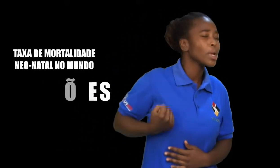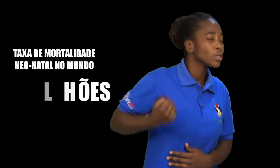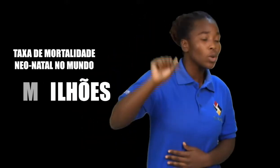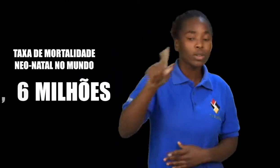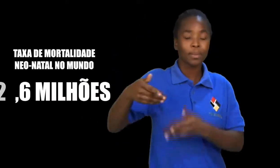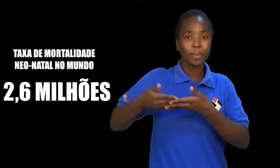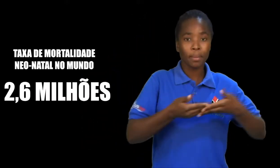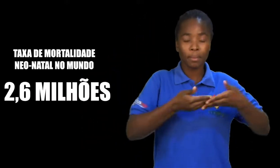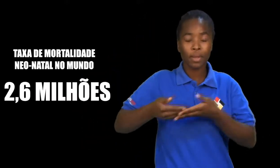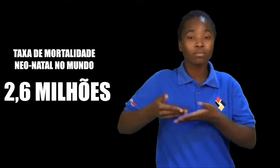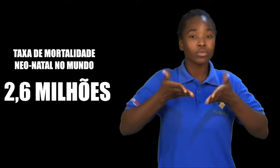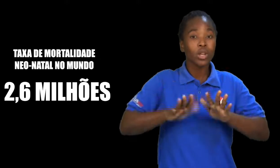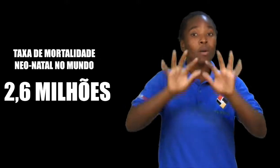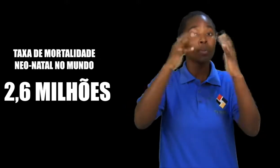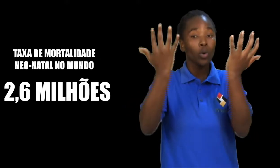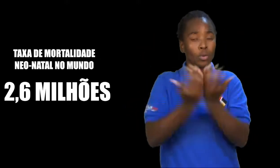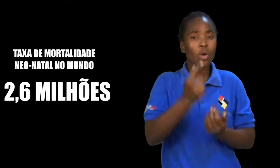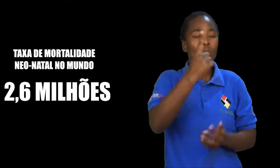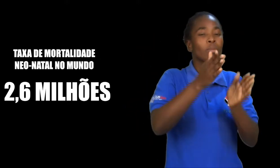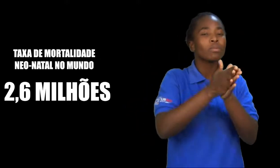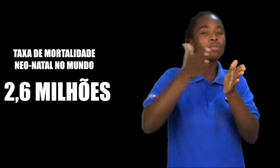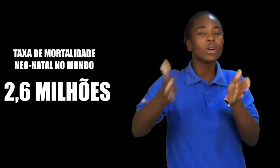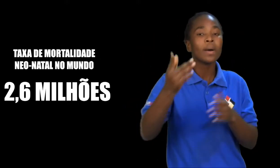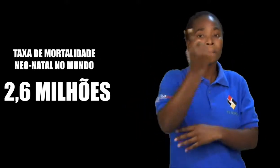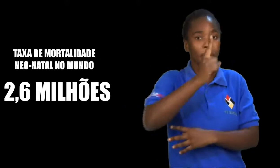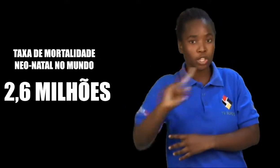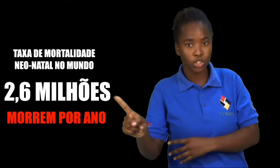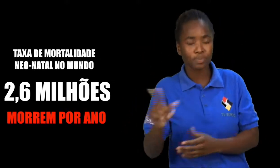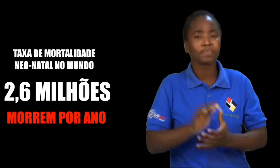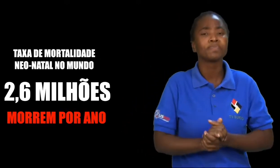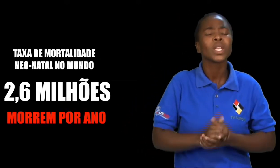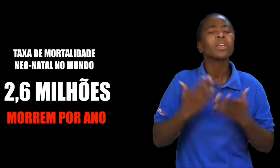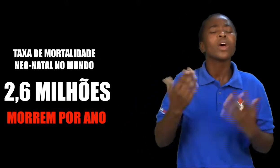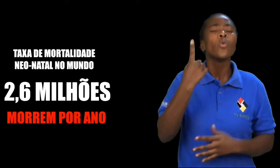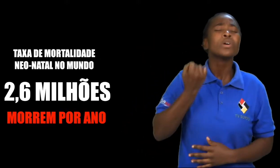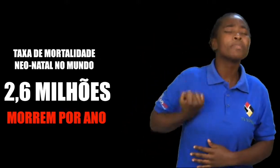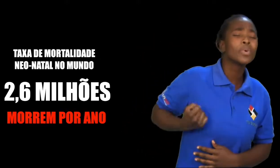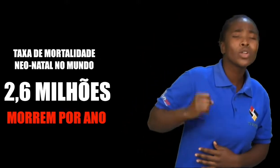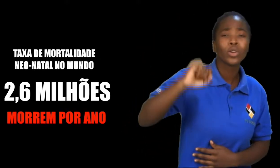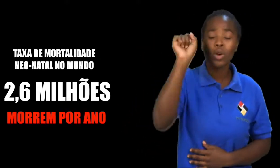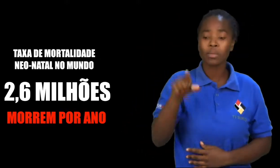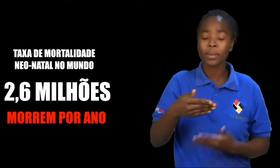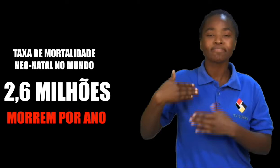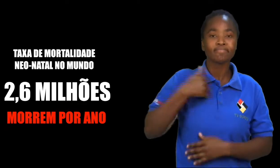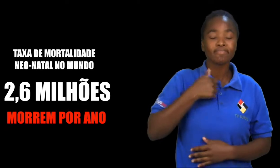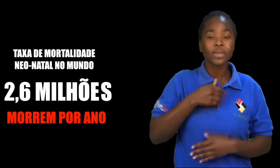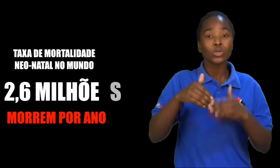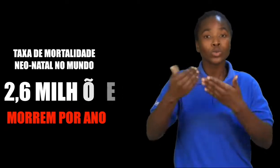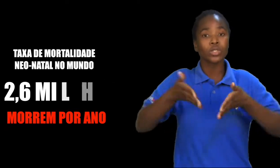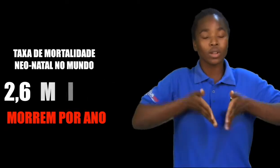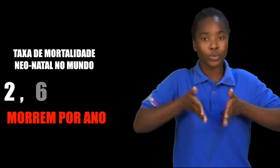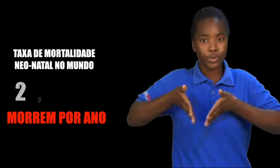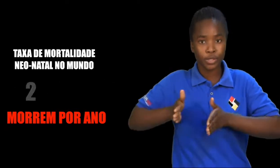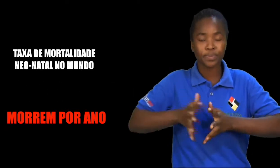moçambicanos. Todos os anos, 2,6 milhões de recém-nascidos em todo o mundo não sobrevivem ao primeiro